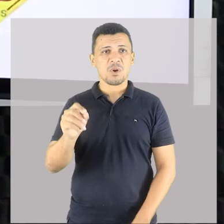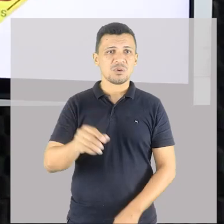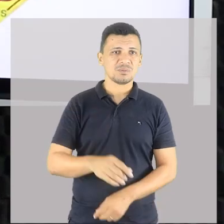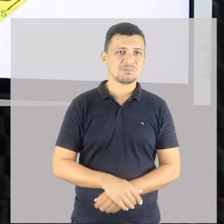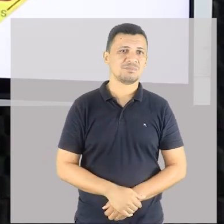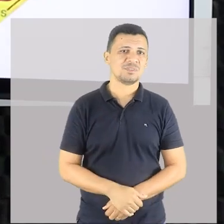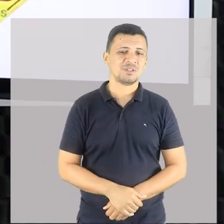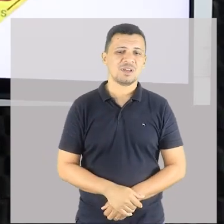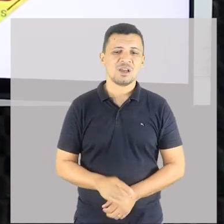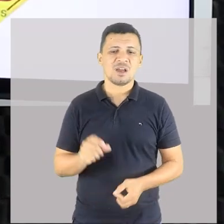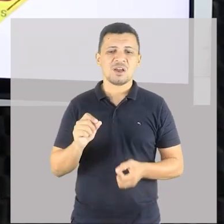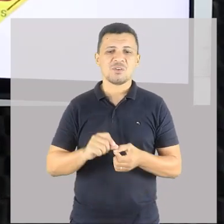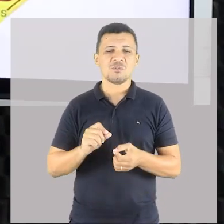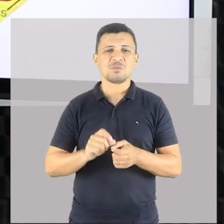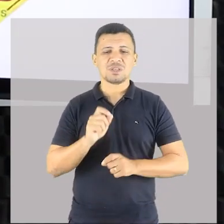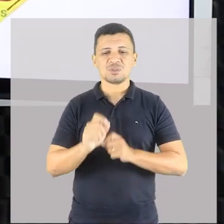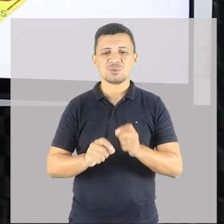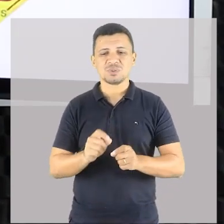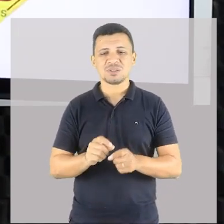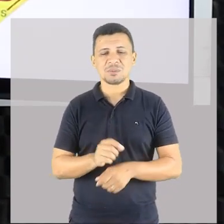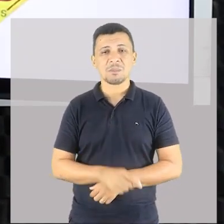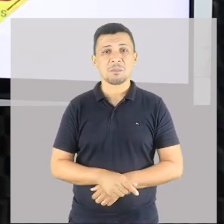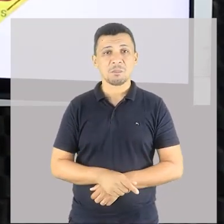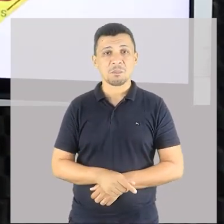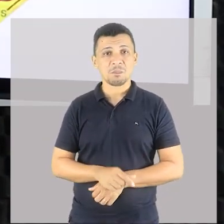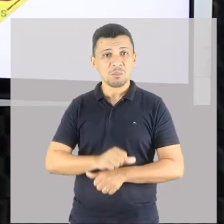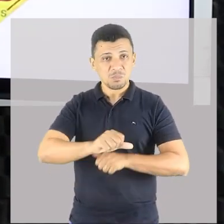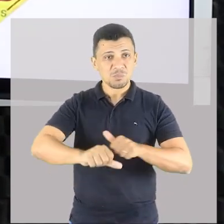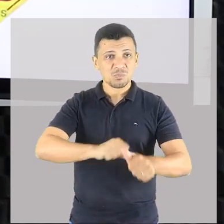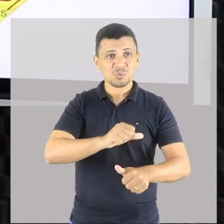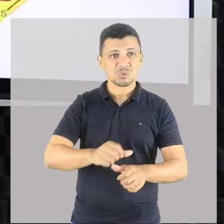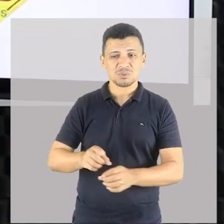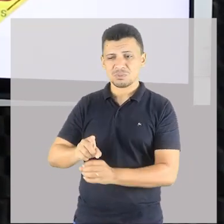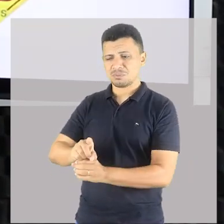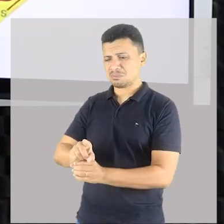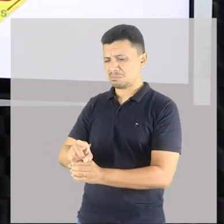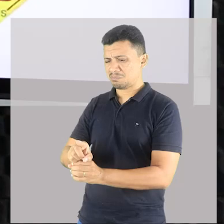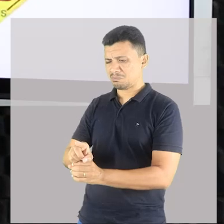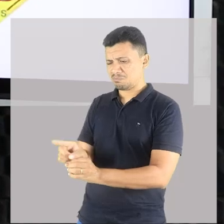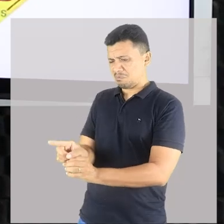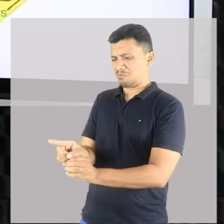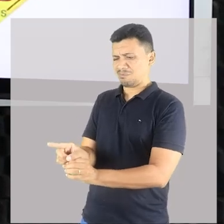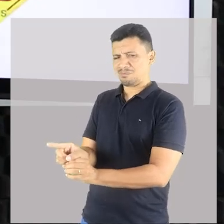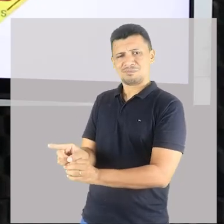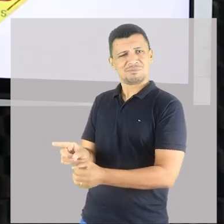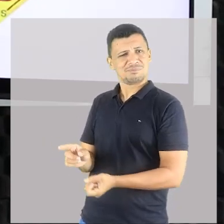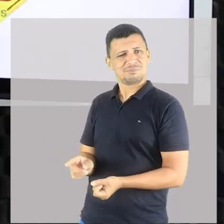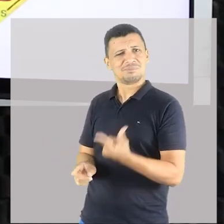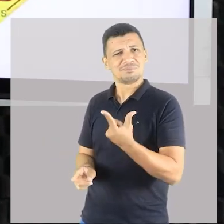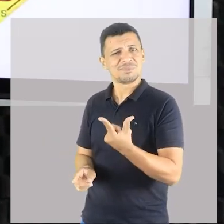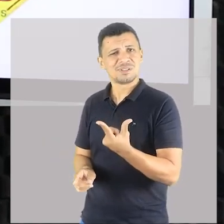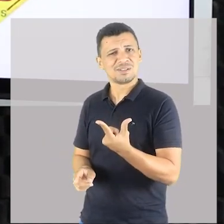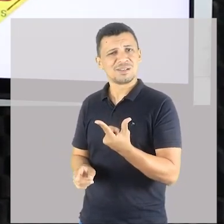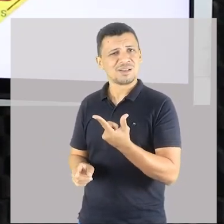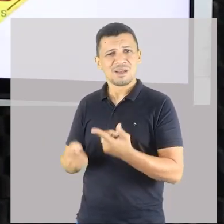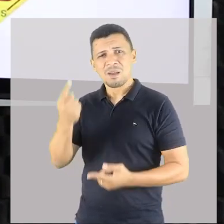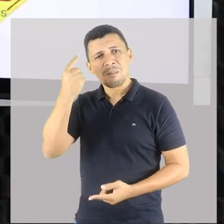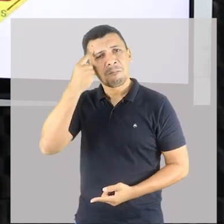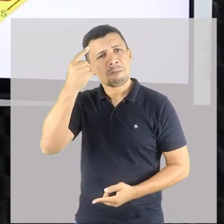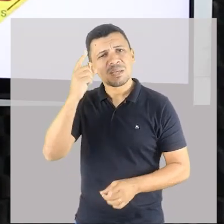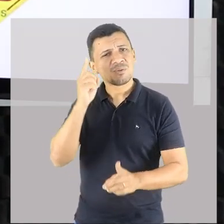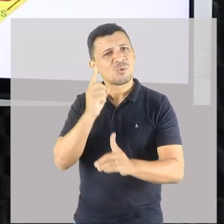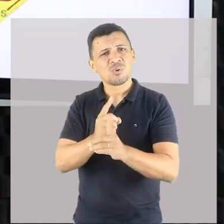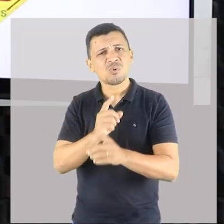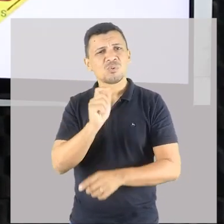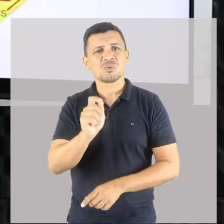isso, agora ela voltou para o normal. Aí quando a corrente mudou de sentido, ela fez isso. Eita! Que conclusão que ele pôde